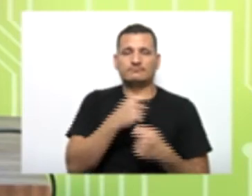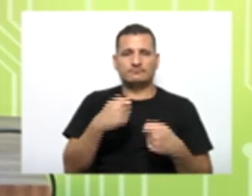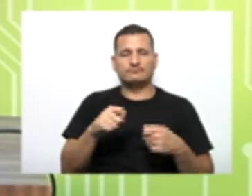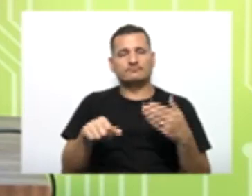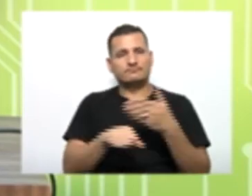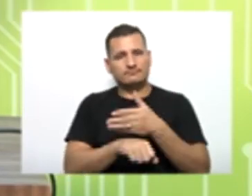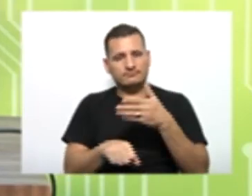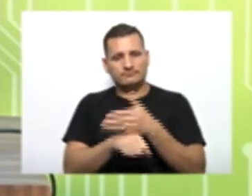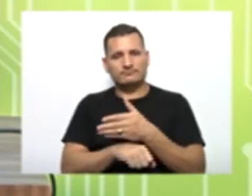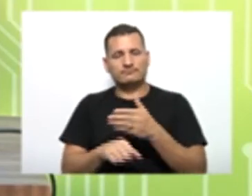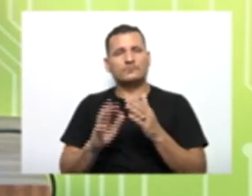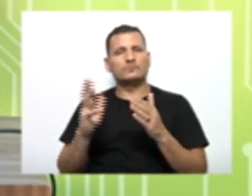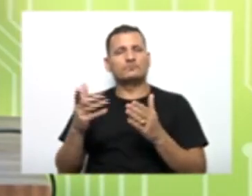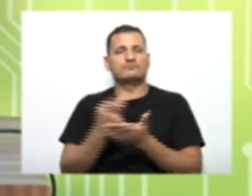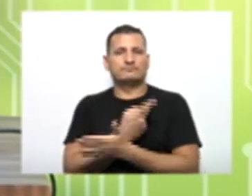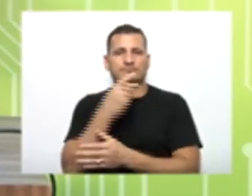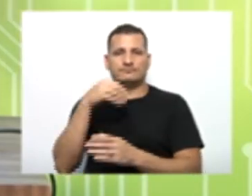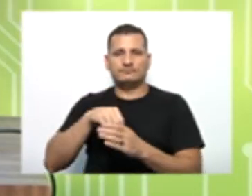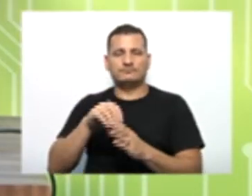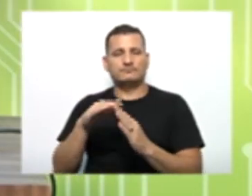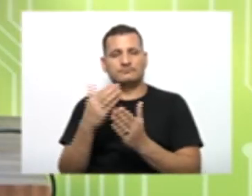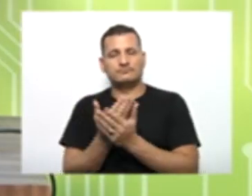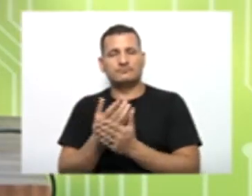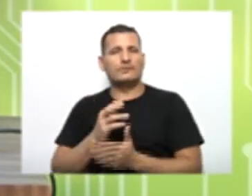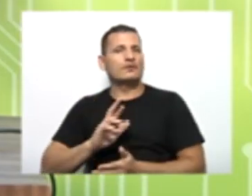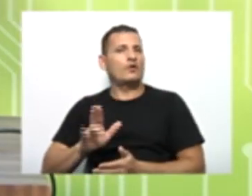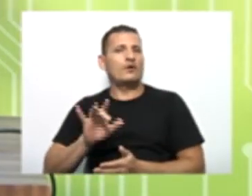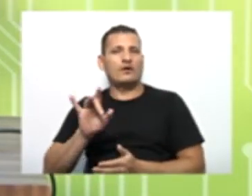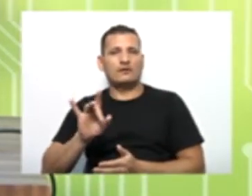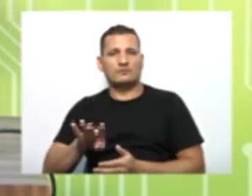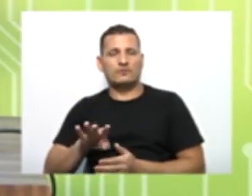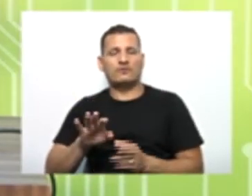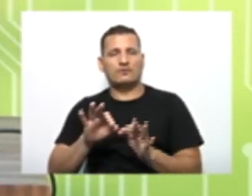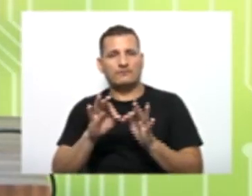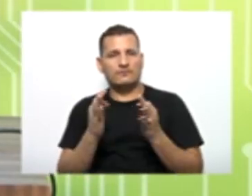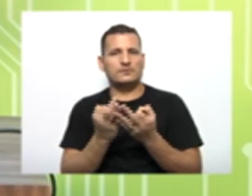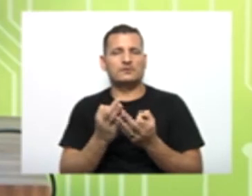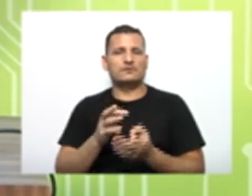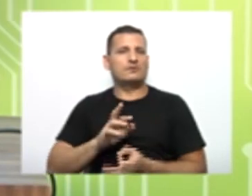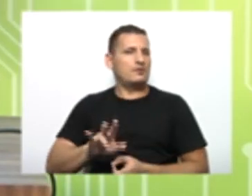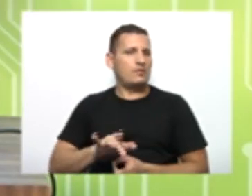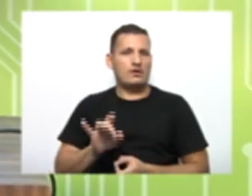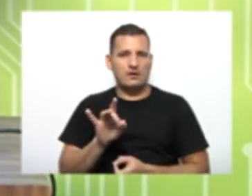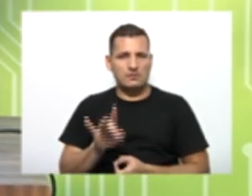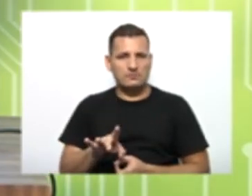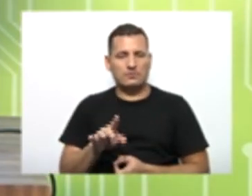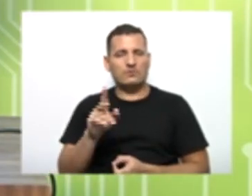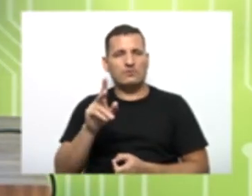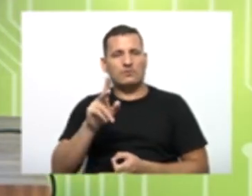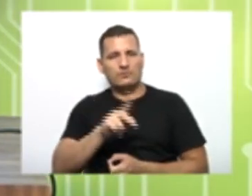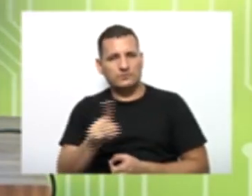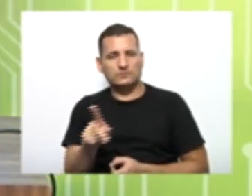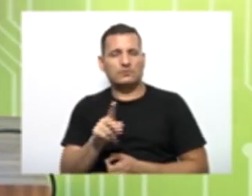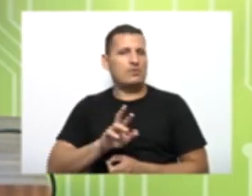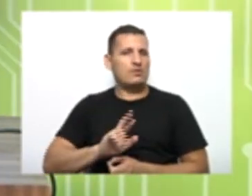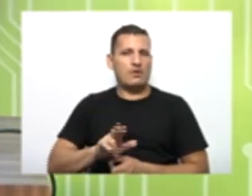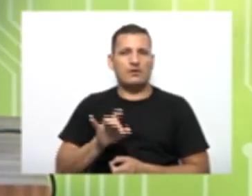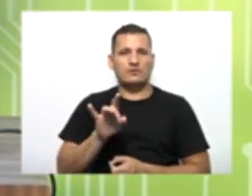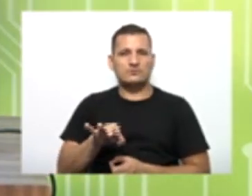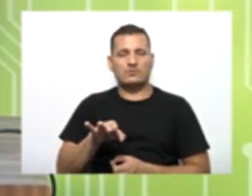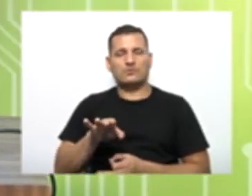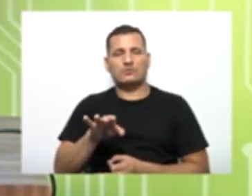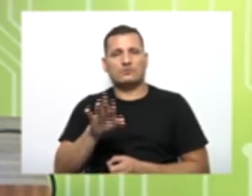escola junto com a comunidade escolar, com professores, com os pais, com a direção da escola. É fundamental.